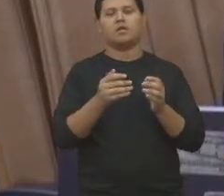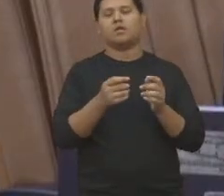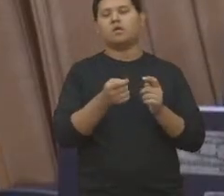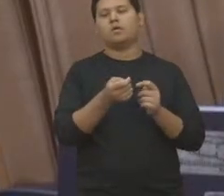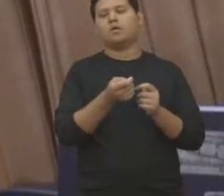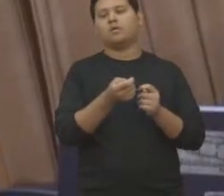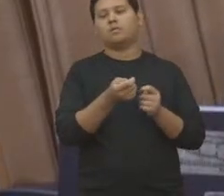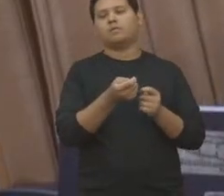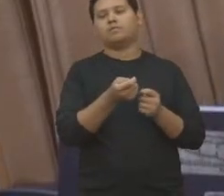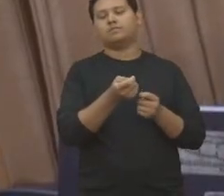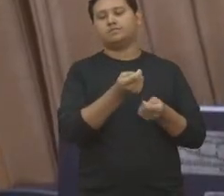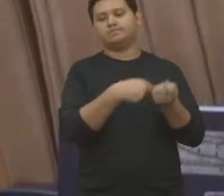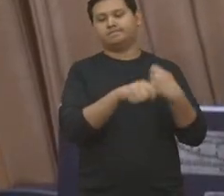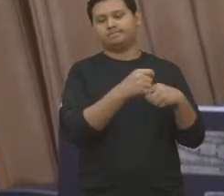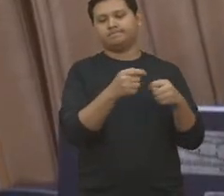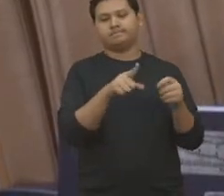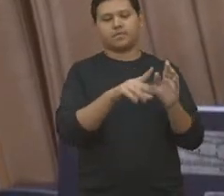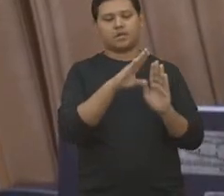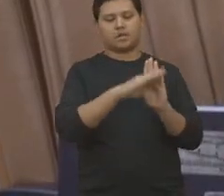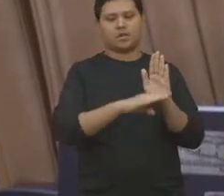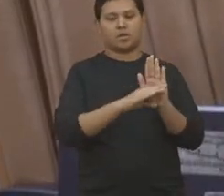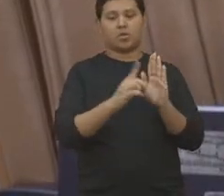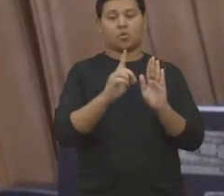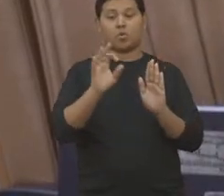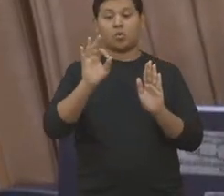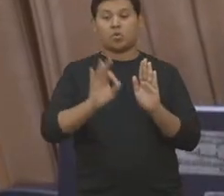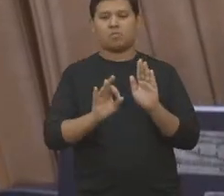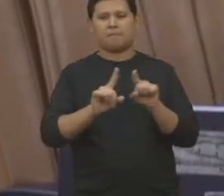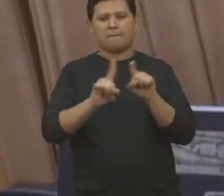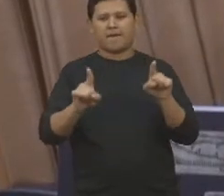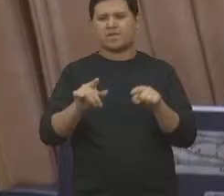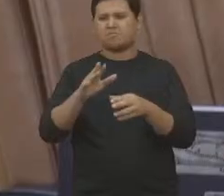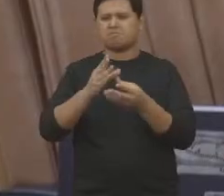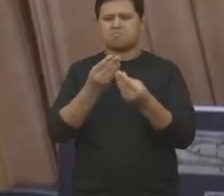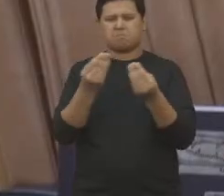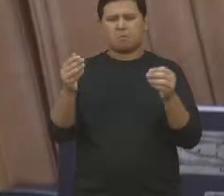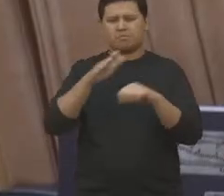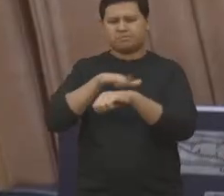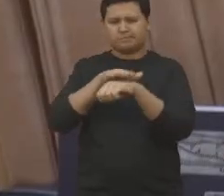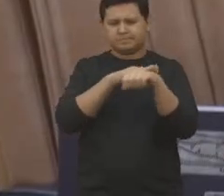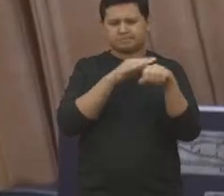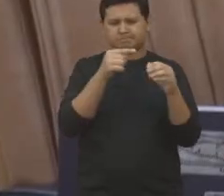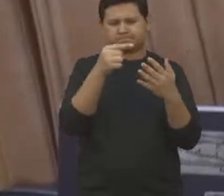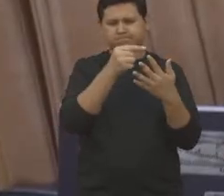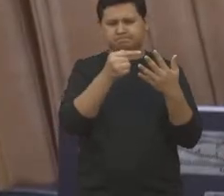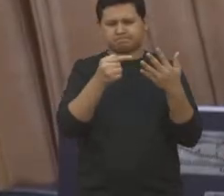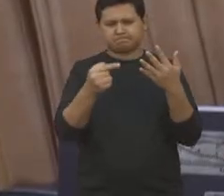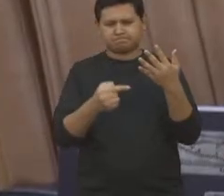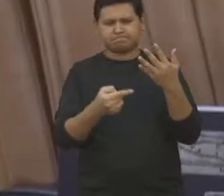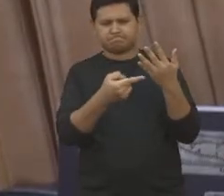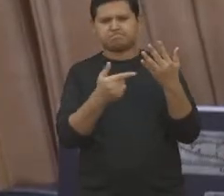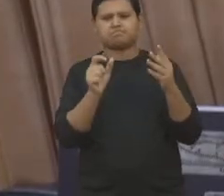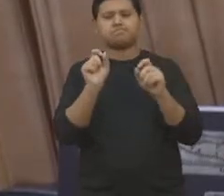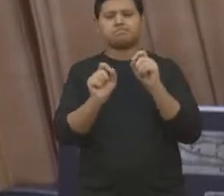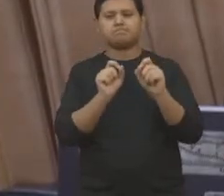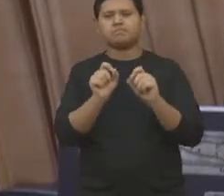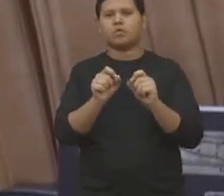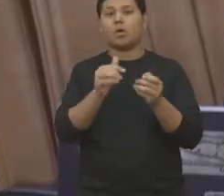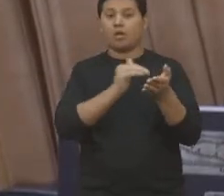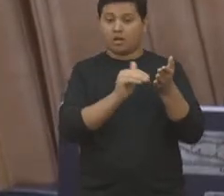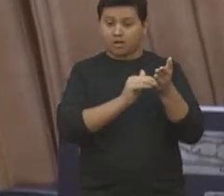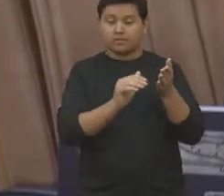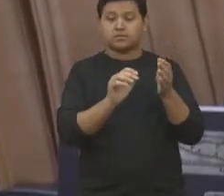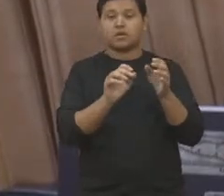de 18% no orçamento, mas várias ações aqui listadas. A Secretaria de